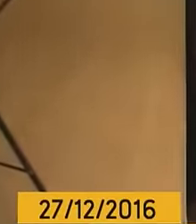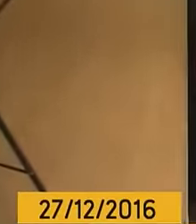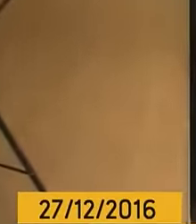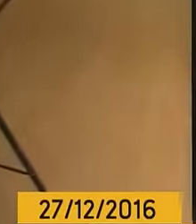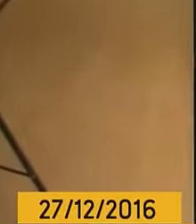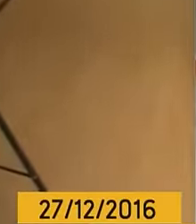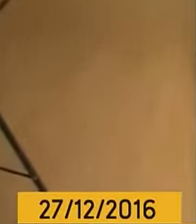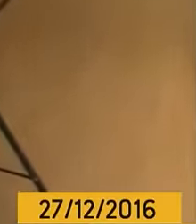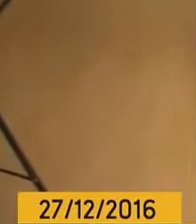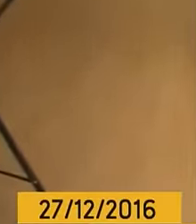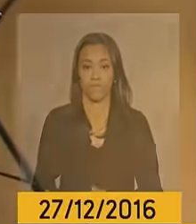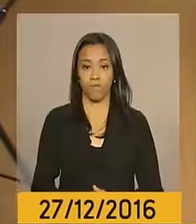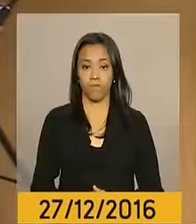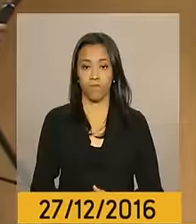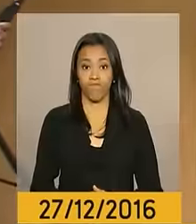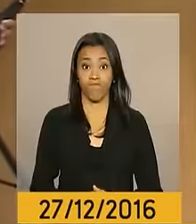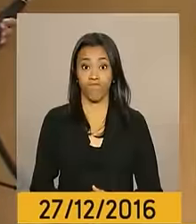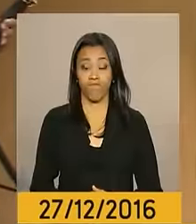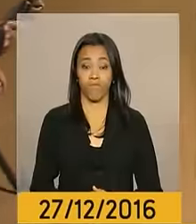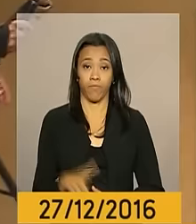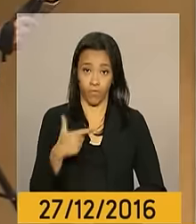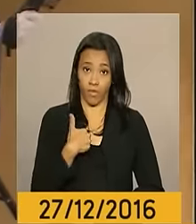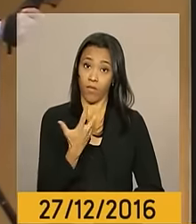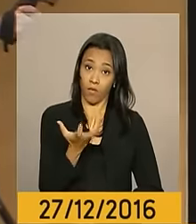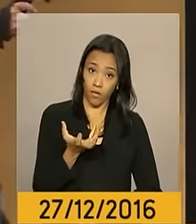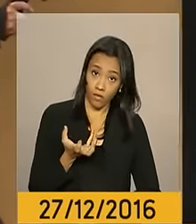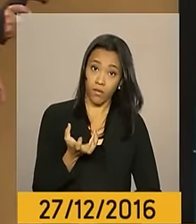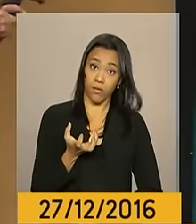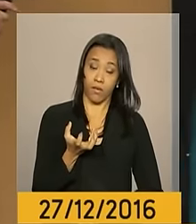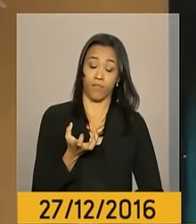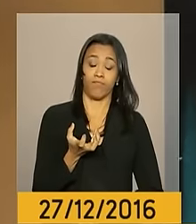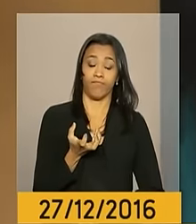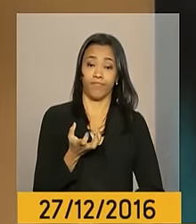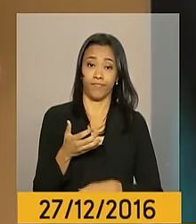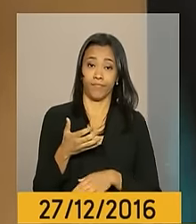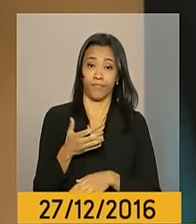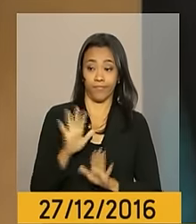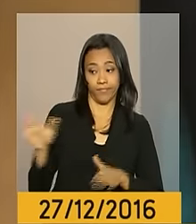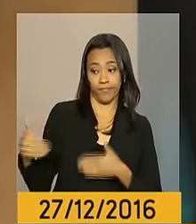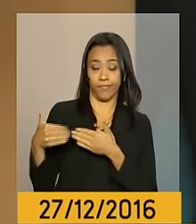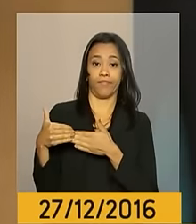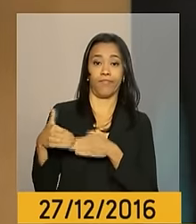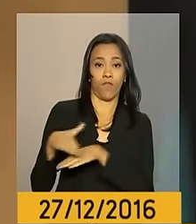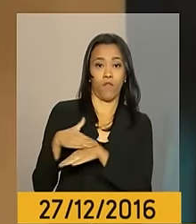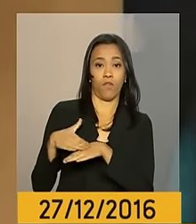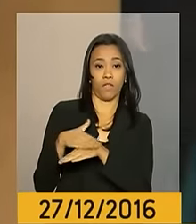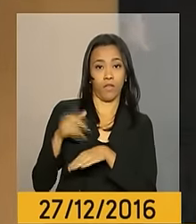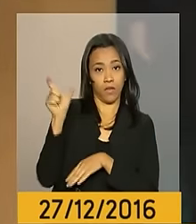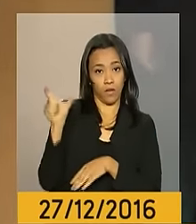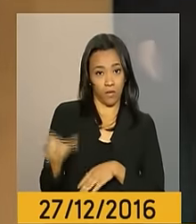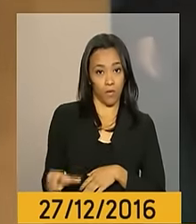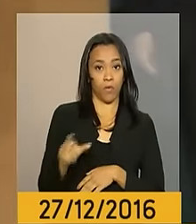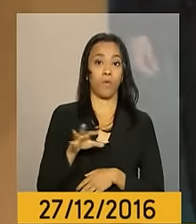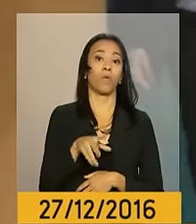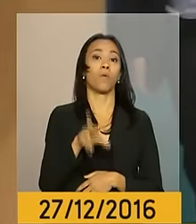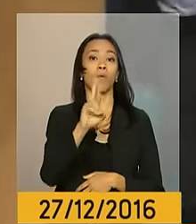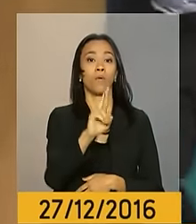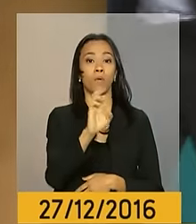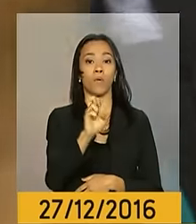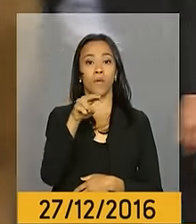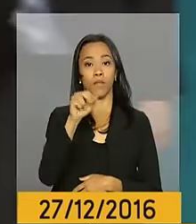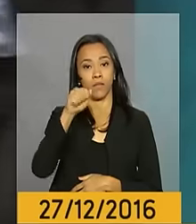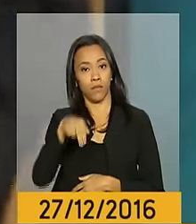Temer Olhe eu quero eu quero começar viu ren filho Rui Costa e